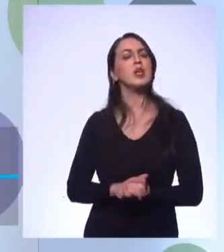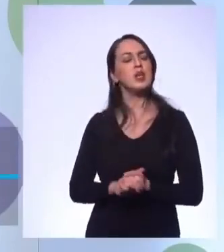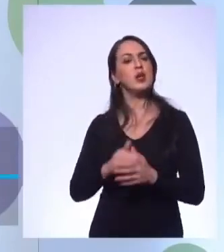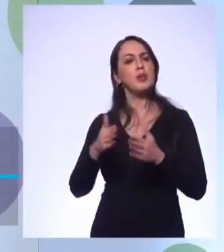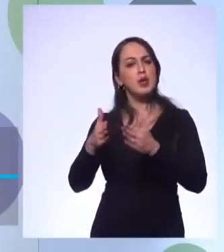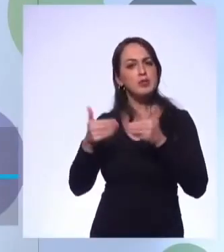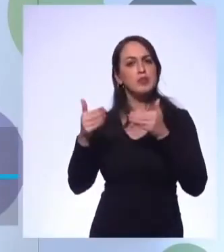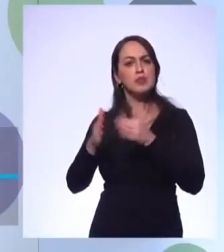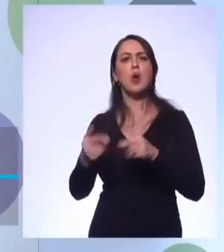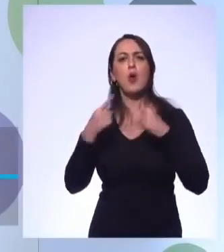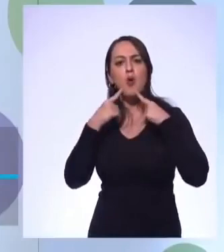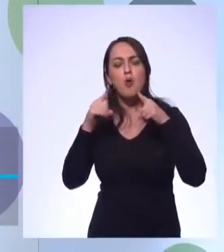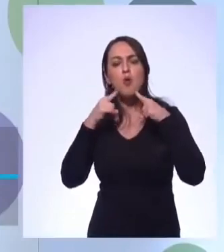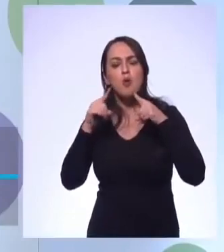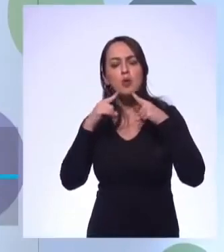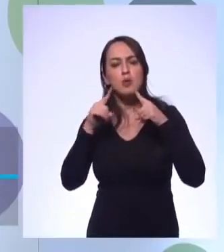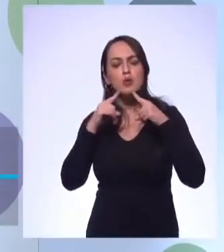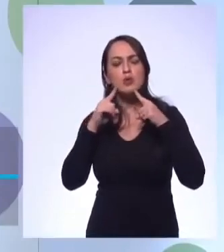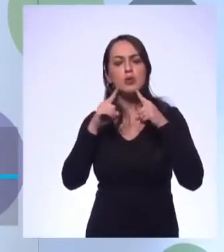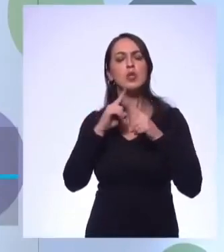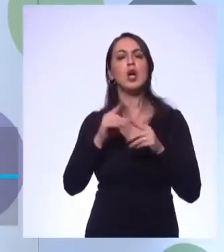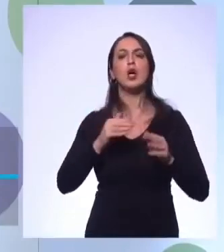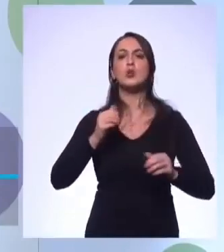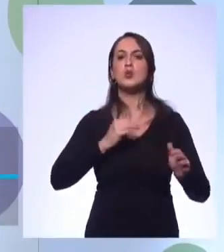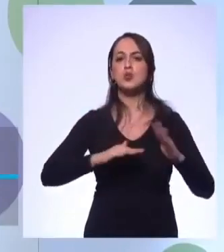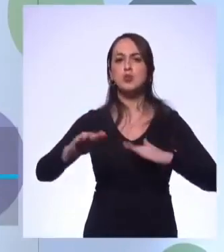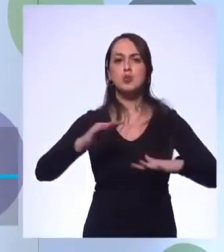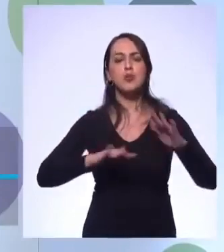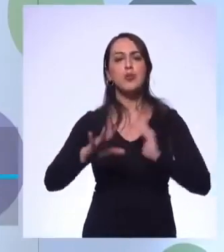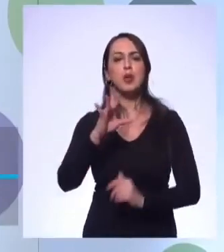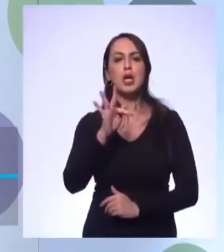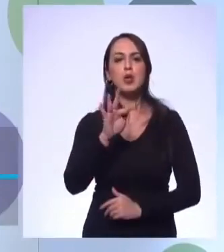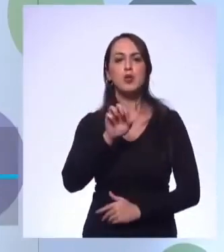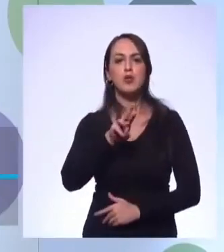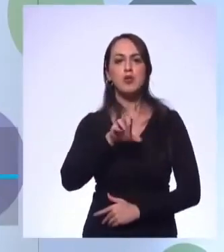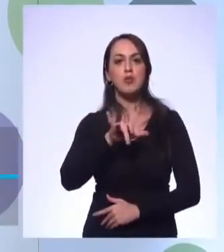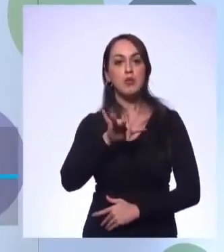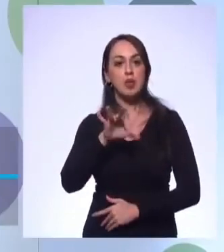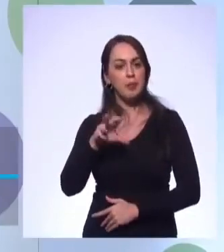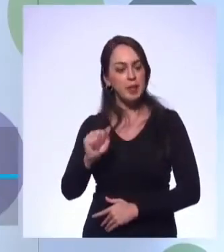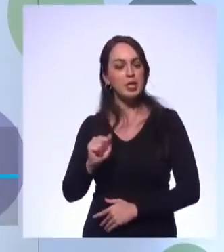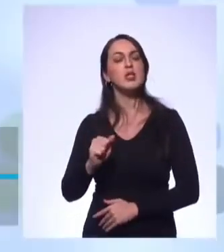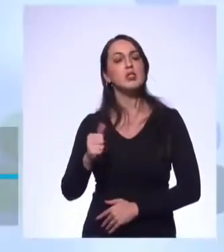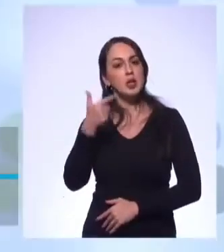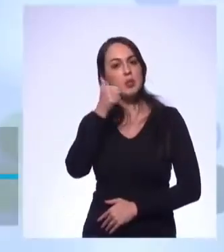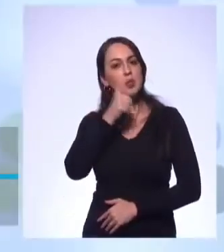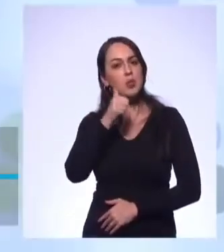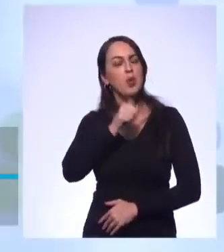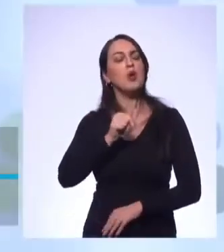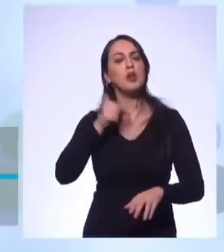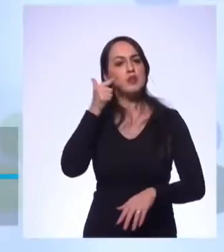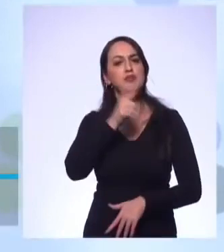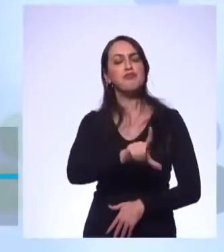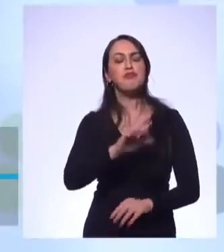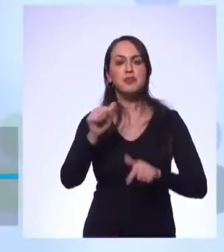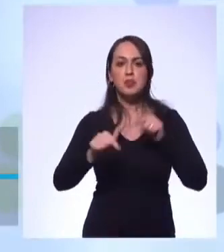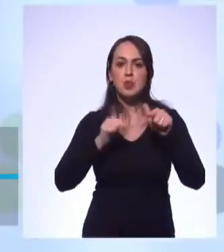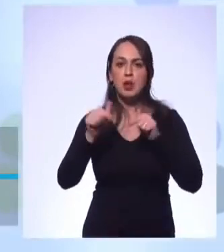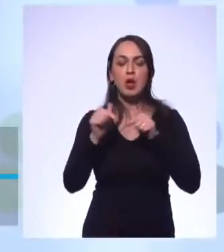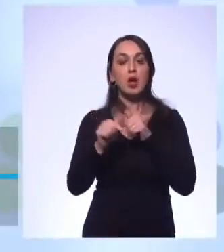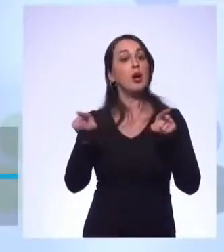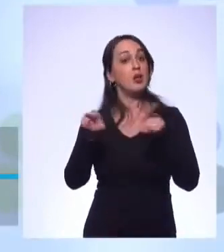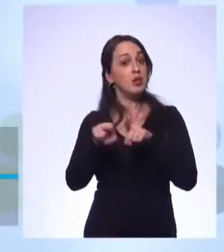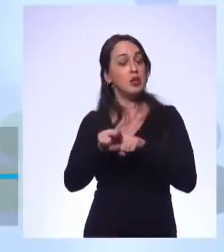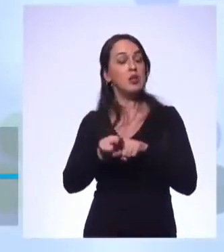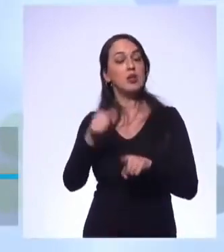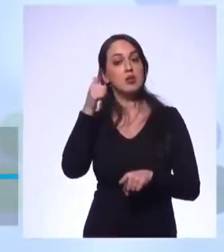gente tem a raiz do que foi o movimento feminista hoje em dia, não é? Exato. Todas as Várias reivindicações referências. trabalhistas também, né? Ou